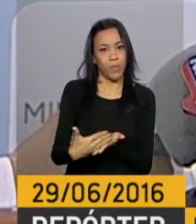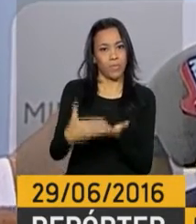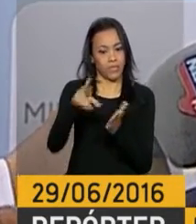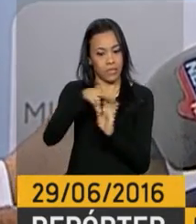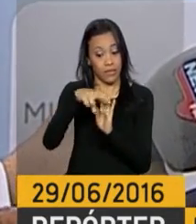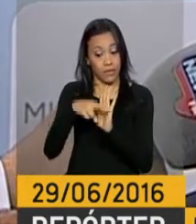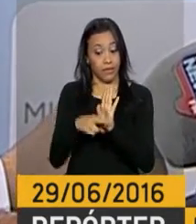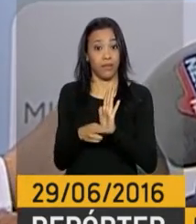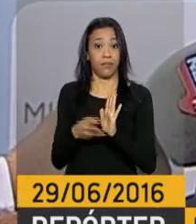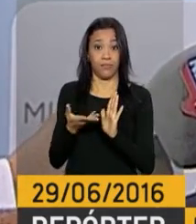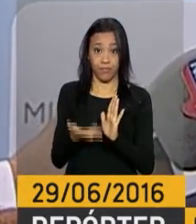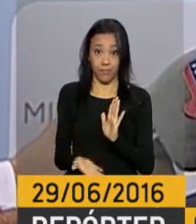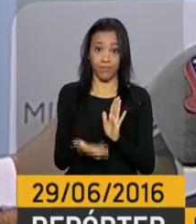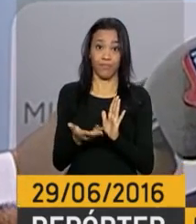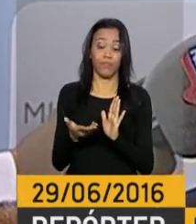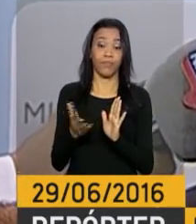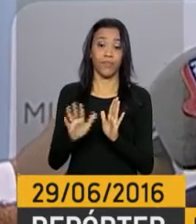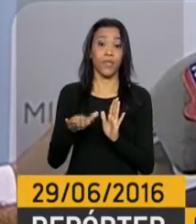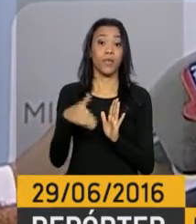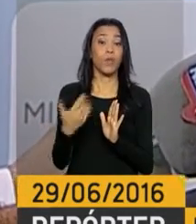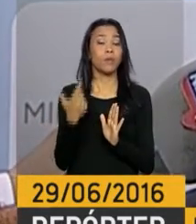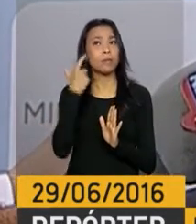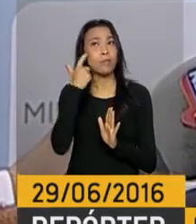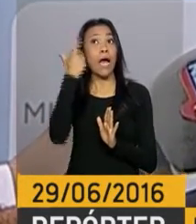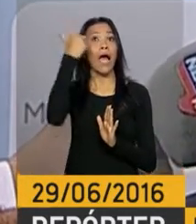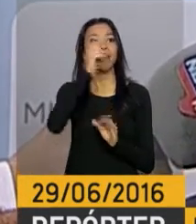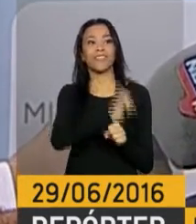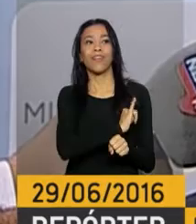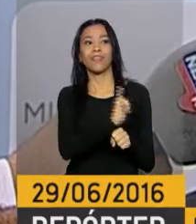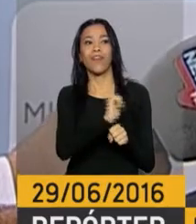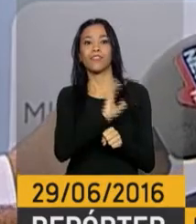já existirem, vamos dizer, mecanismos